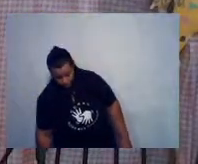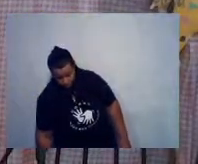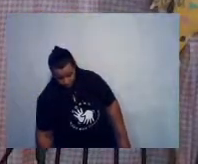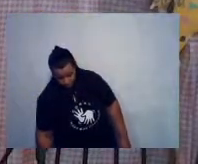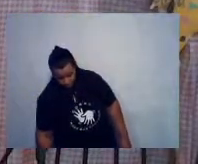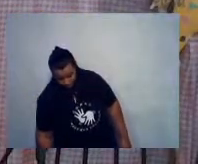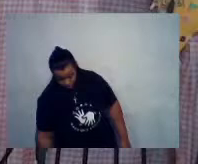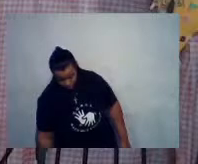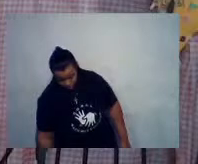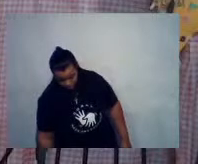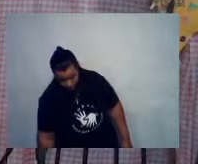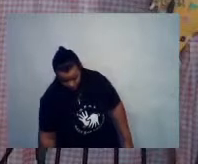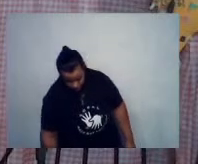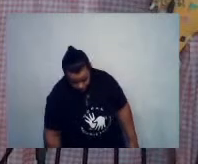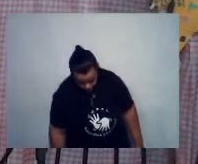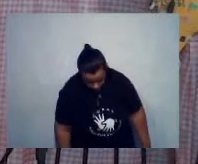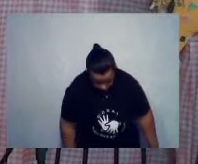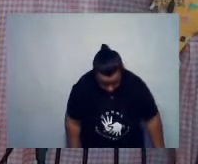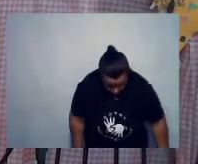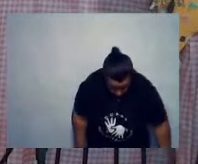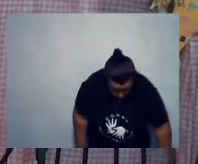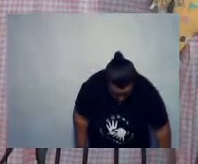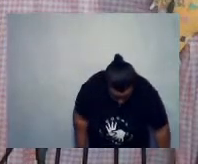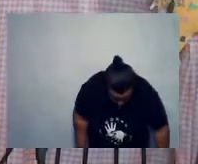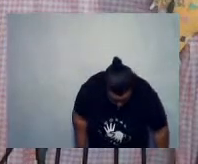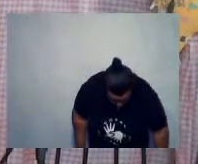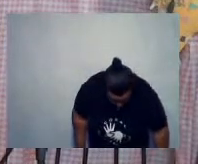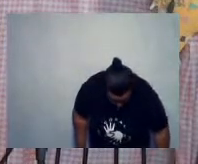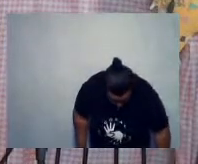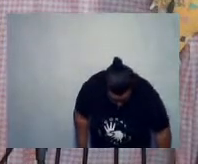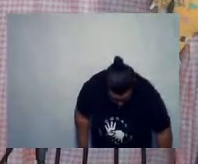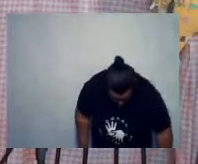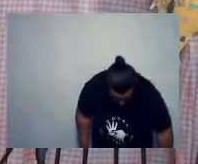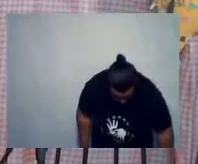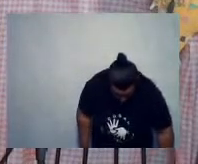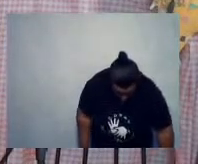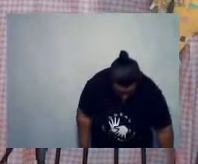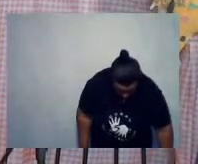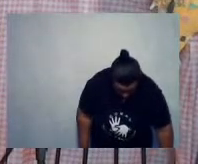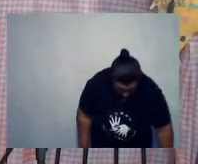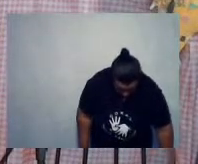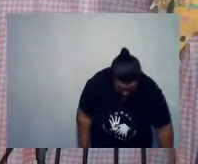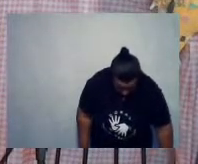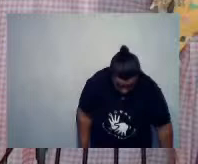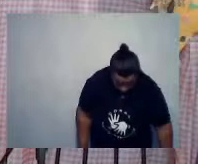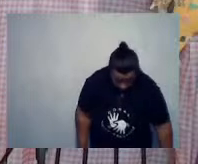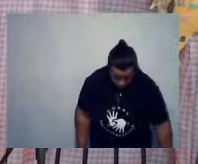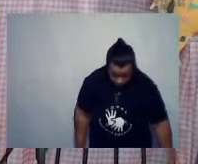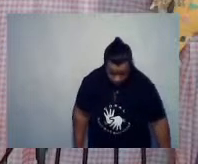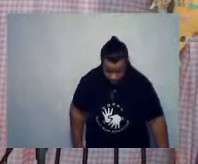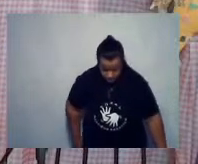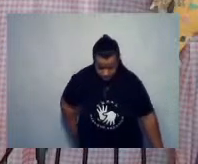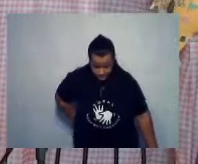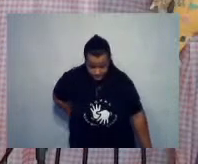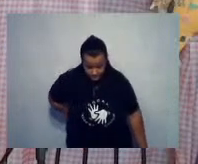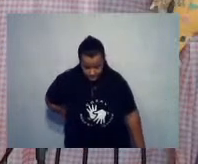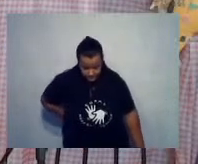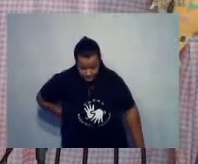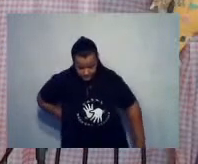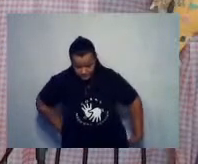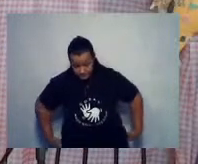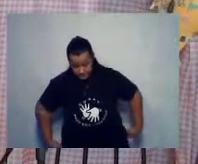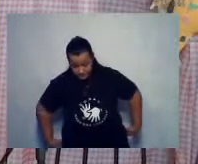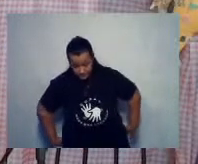Uau, que delícia, pessoal. Live de André e Rafael. Mais uma vez agradecemos o convite aqui do Departamento